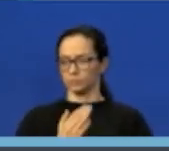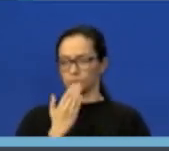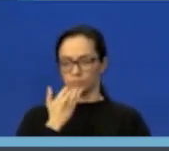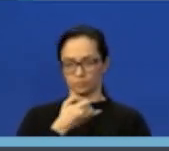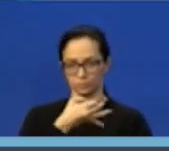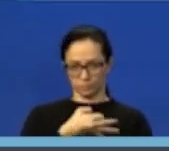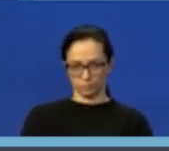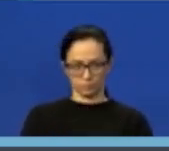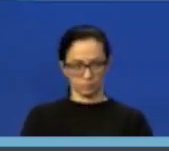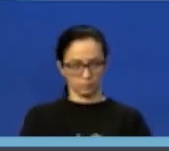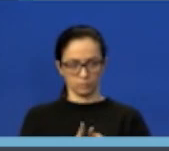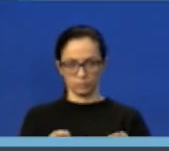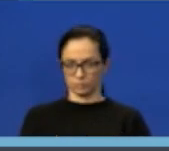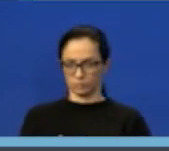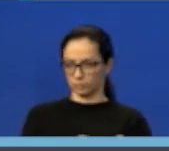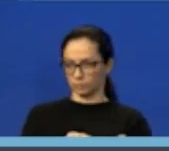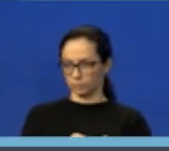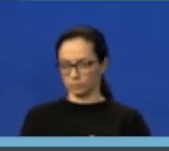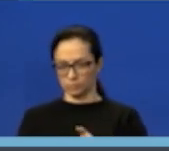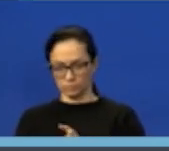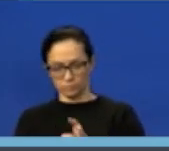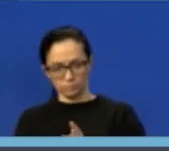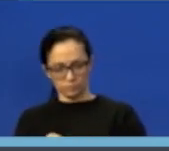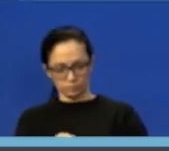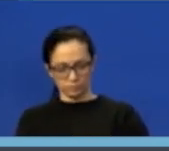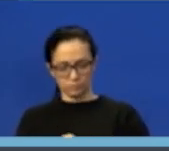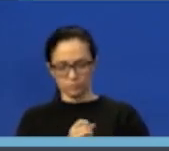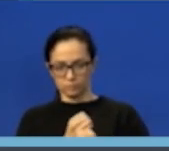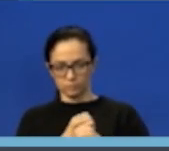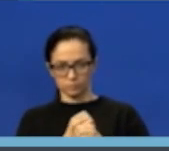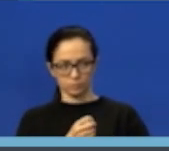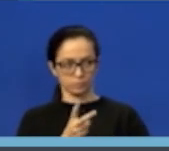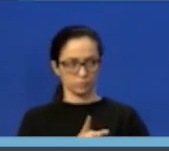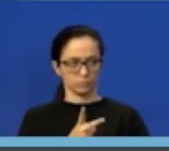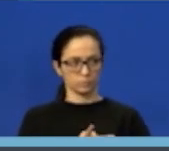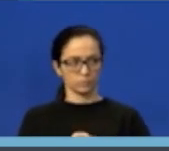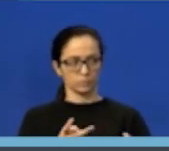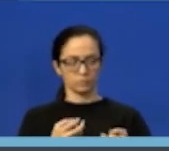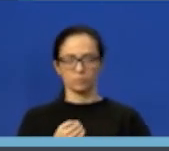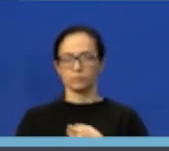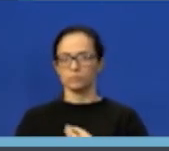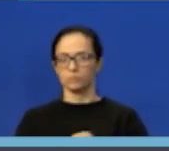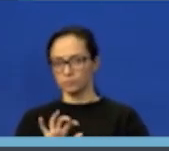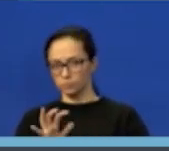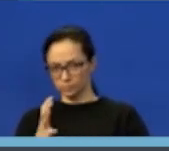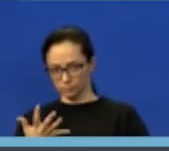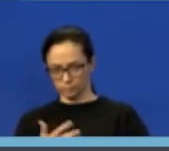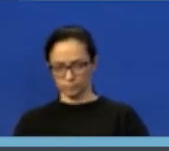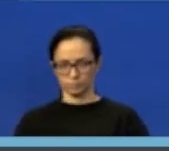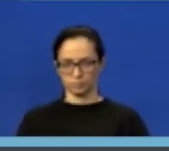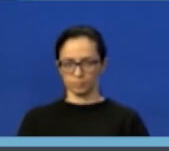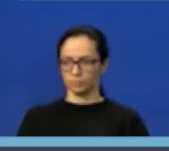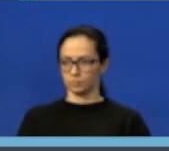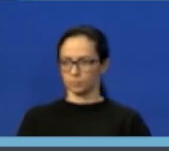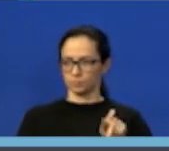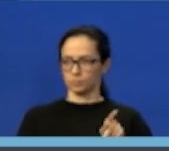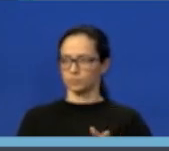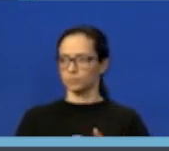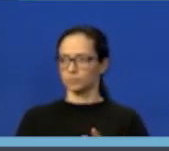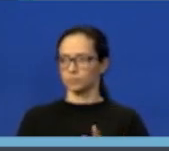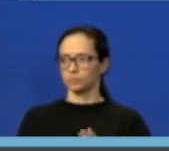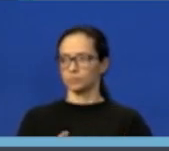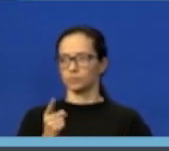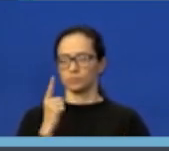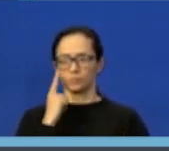né, adequados. Examinar a ferida diariamente e registrar o aspecto dela. E agora a gente vai passar para a nossa interatividade. Então,